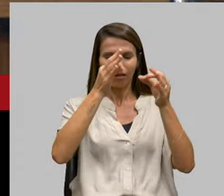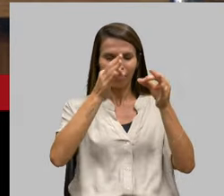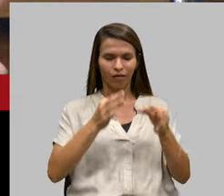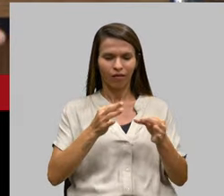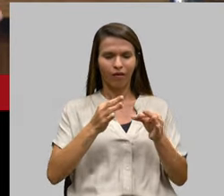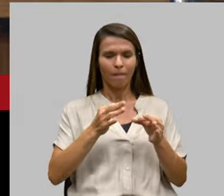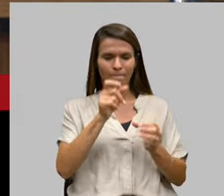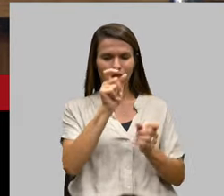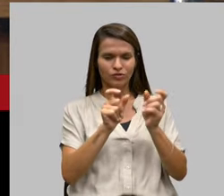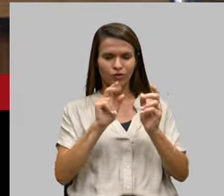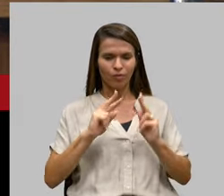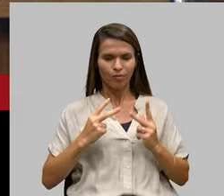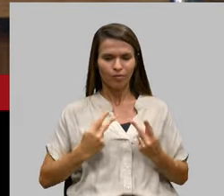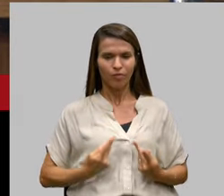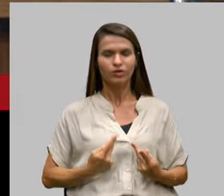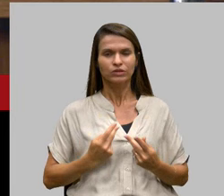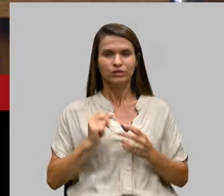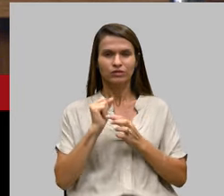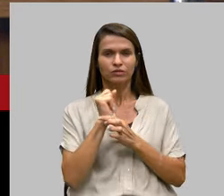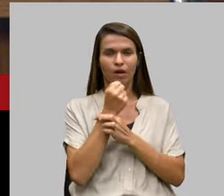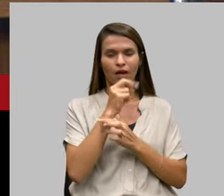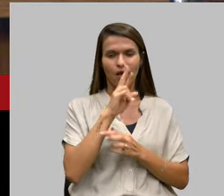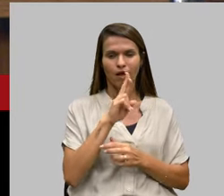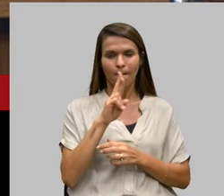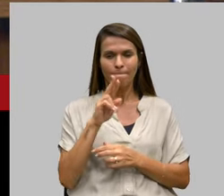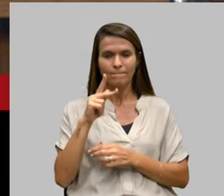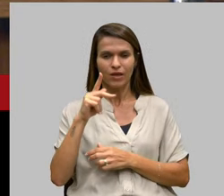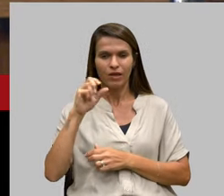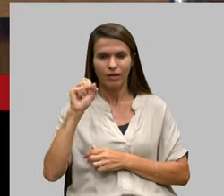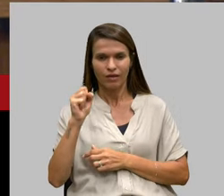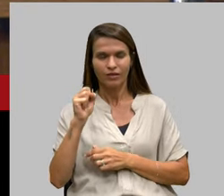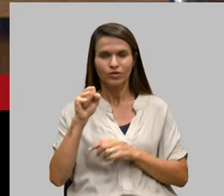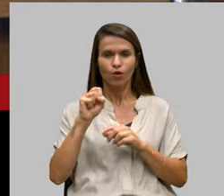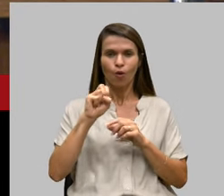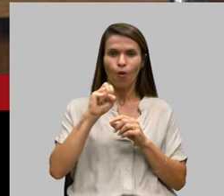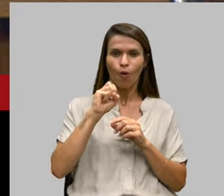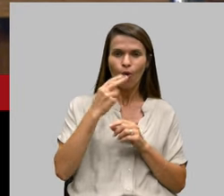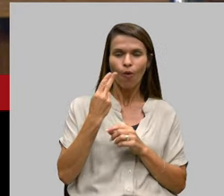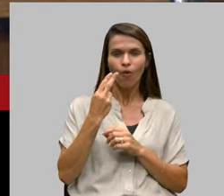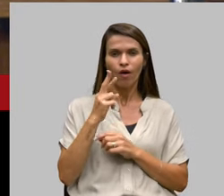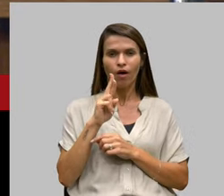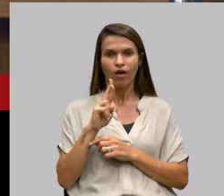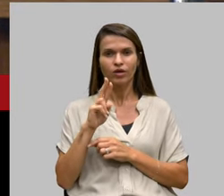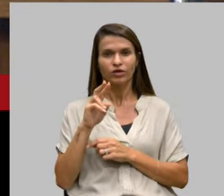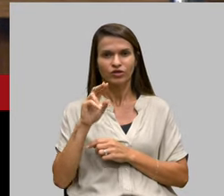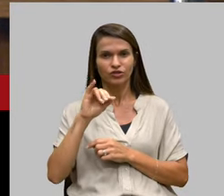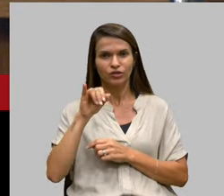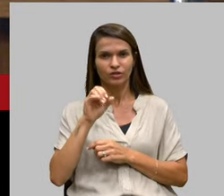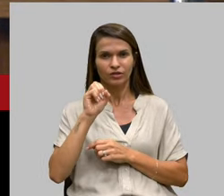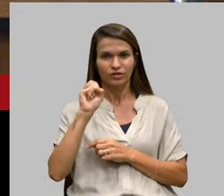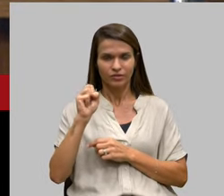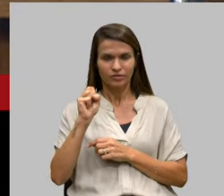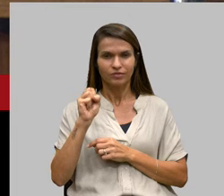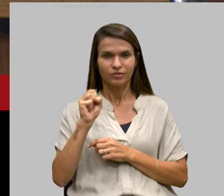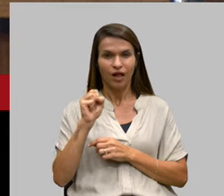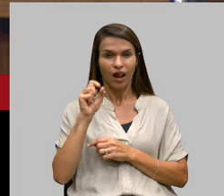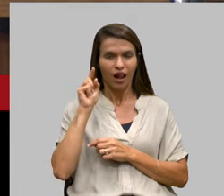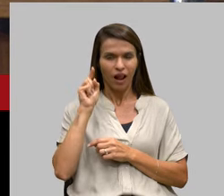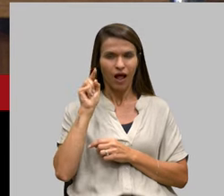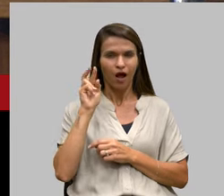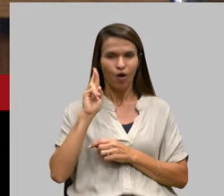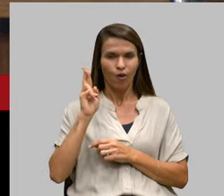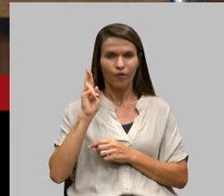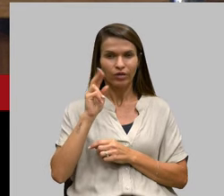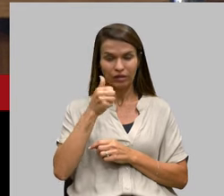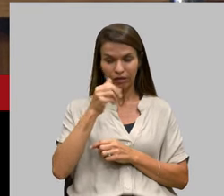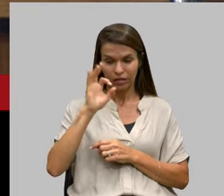seja ela segurada do rpps segurada do rgps lá em Rondônia eu dizia 10% da siur vai